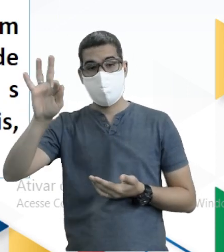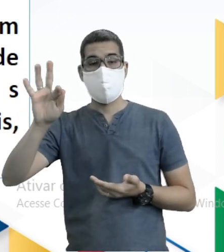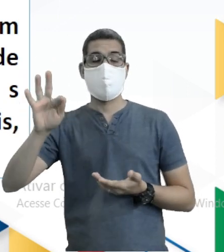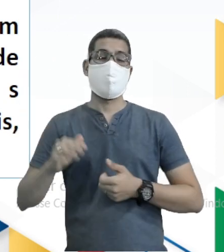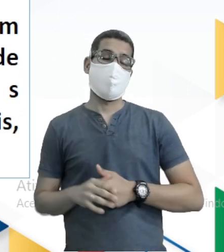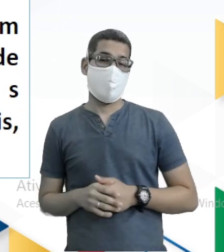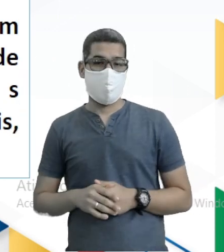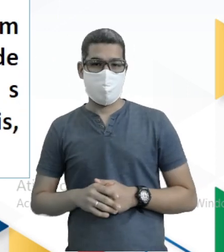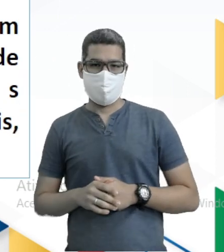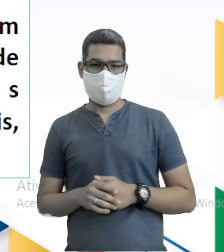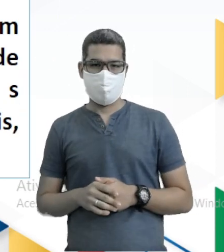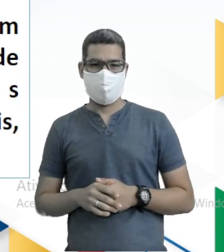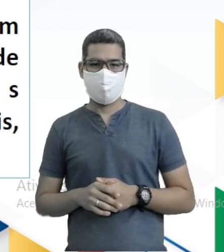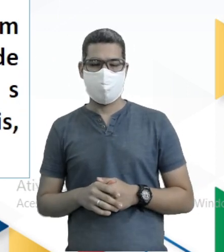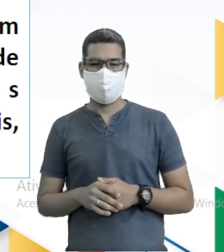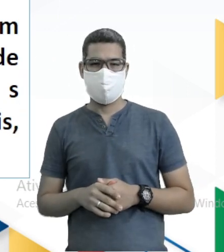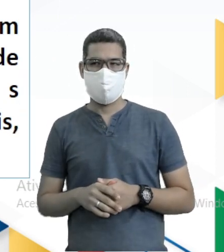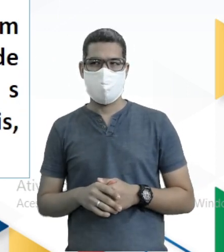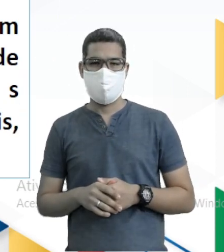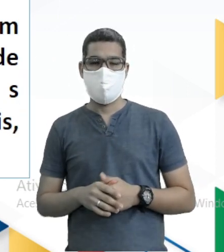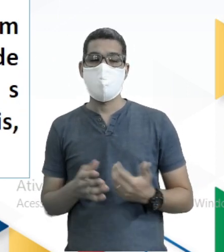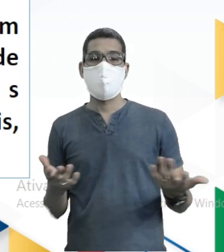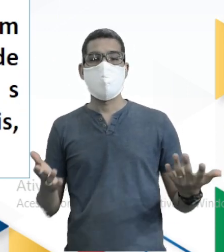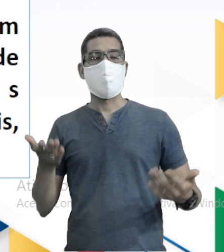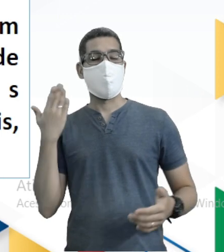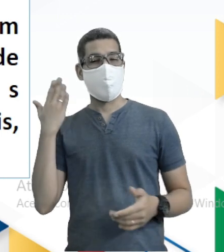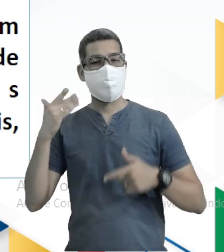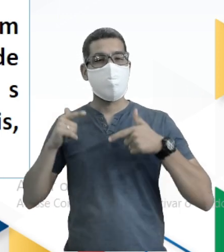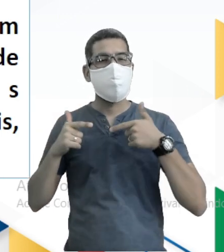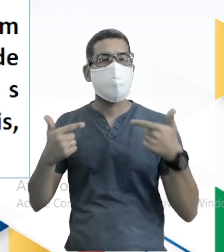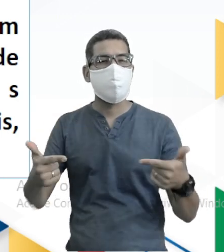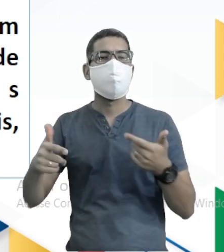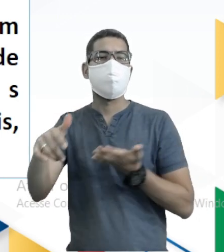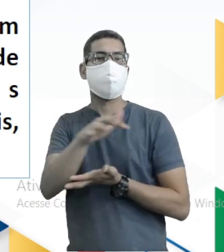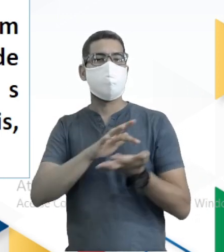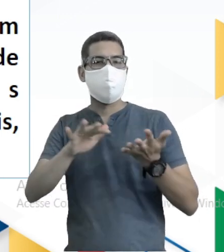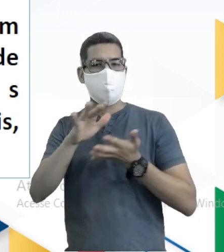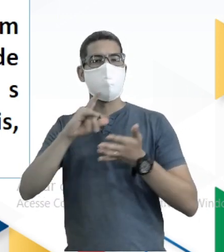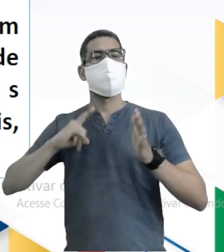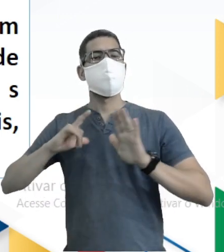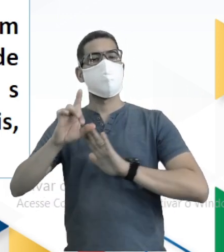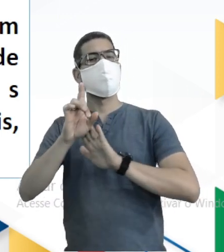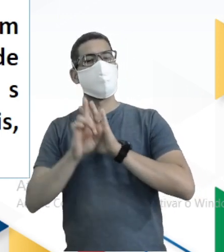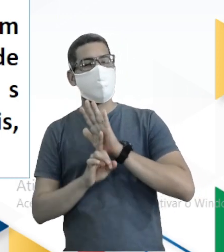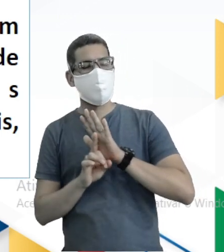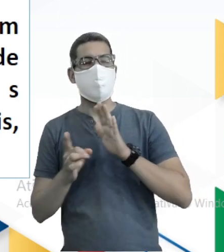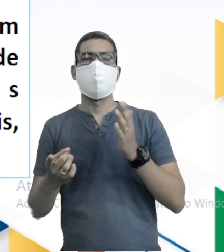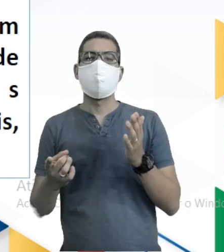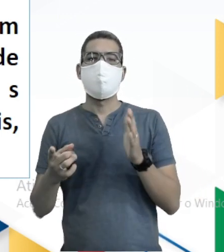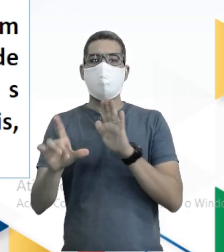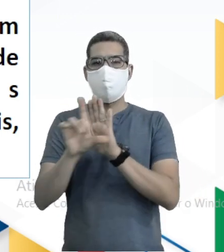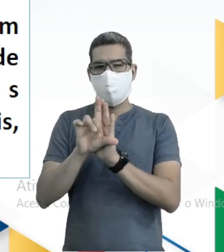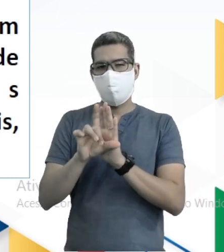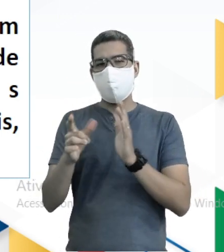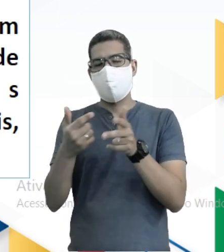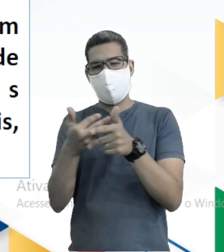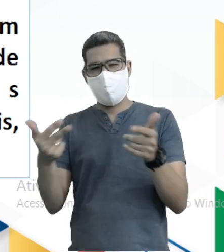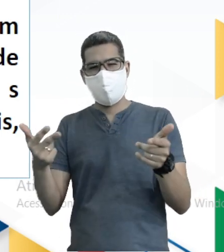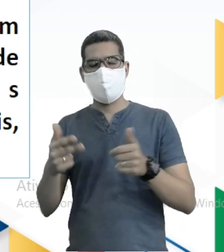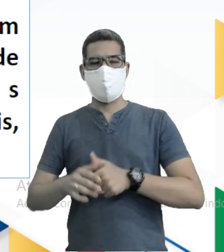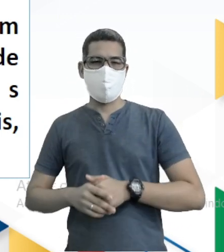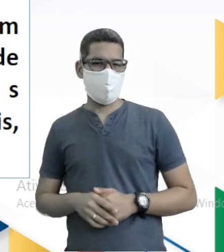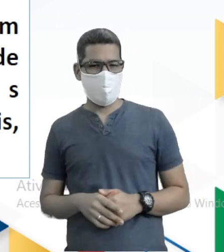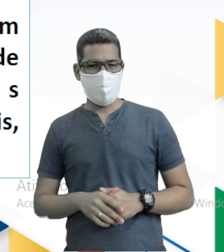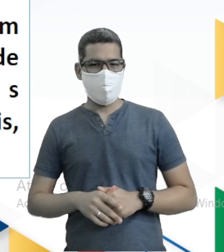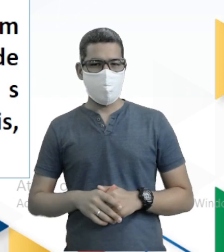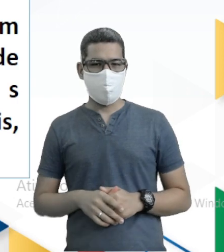dessas revoluções, dessas lutas, nasceram documentos legais, normativos, aliás,